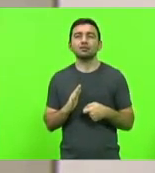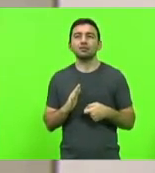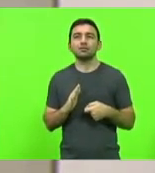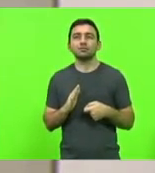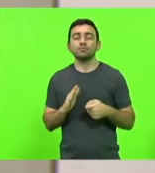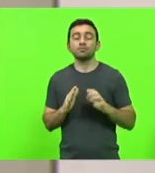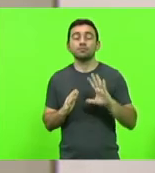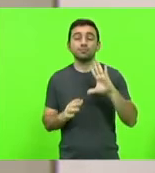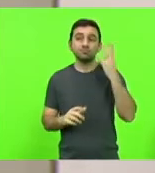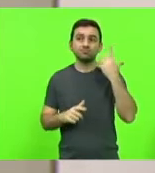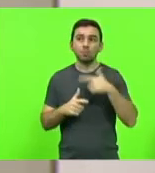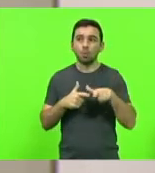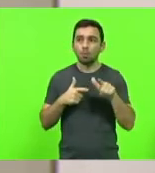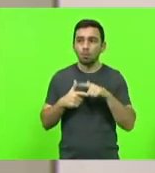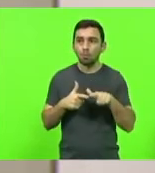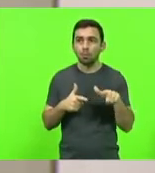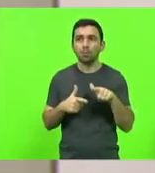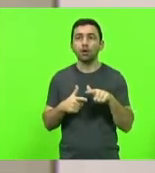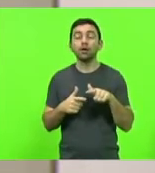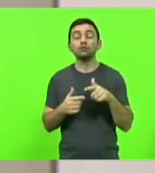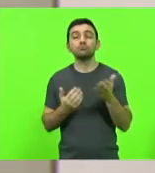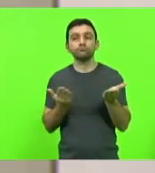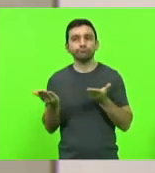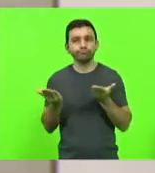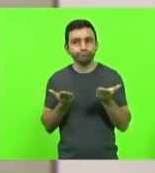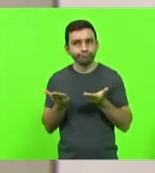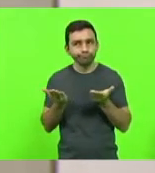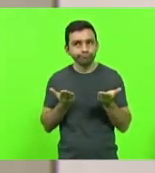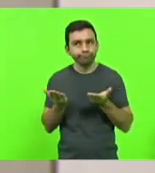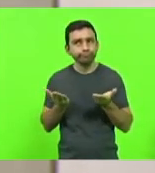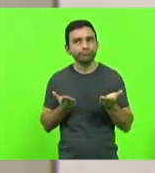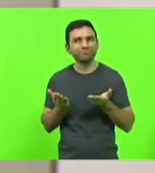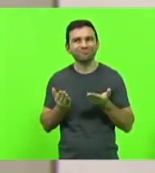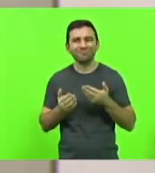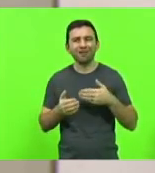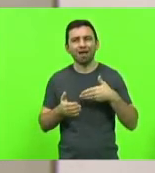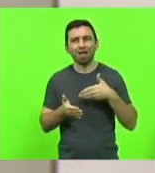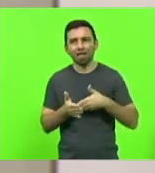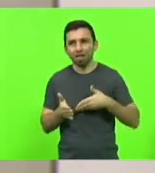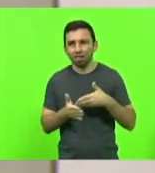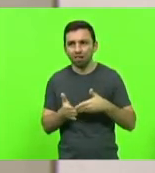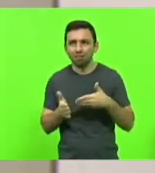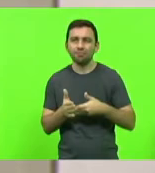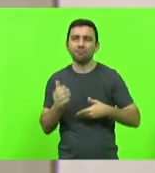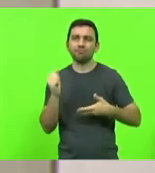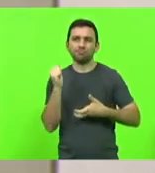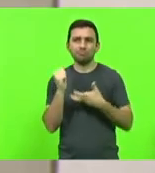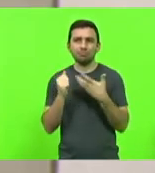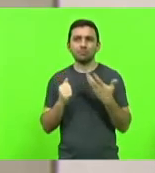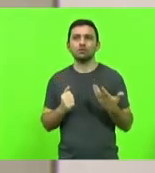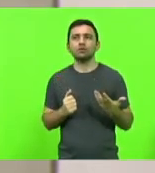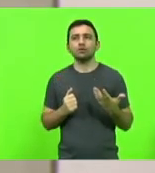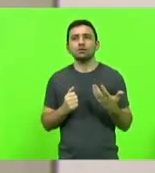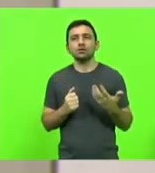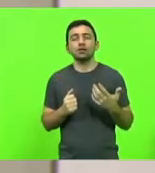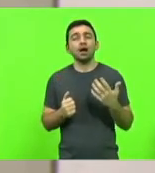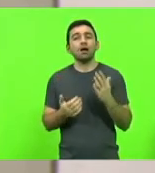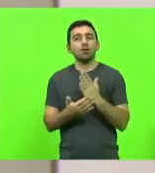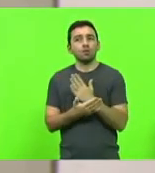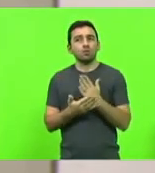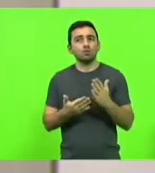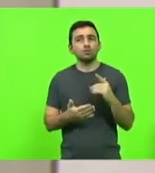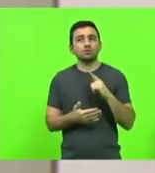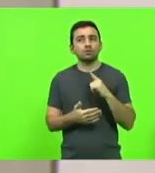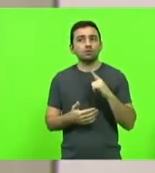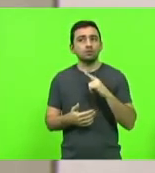seguidos problemas de ordem licitatório, de imbróglios jurídicos e até mesmo, em alguns momentos, assim por se